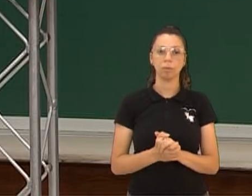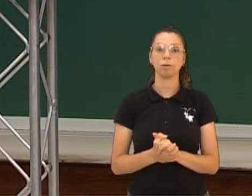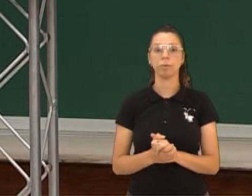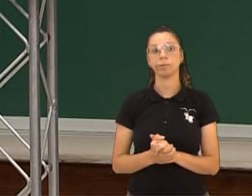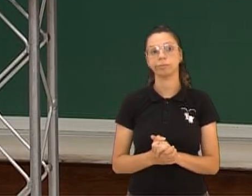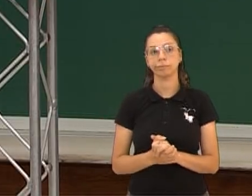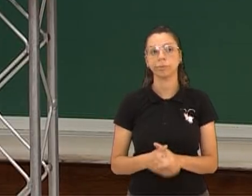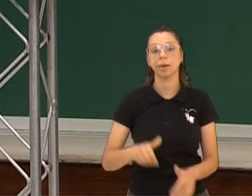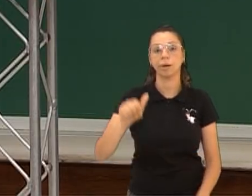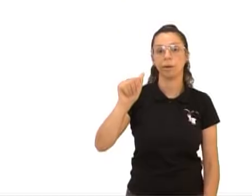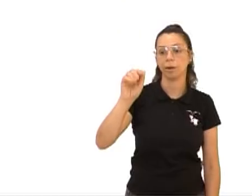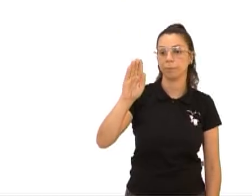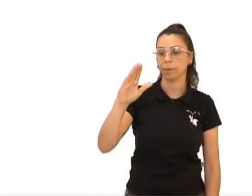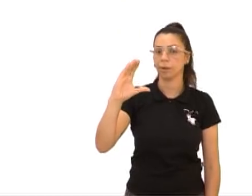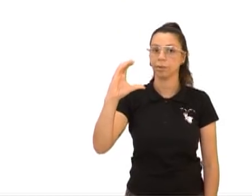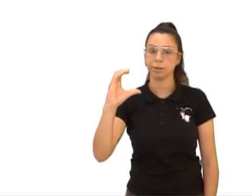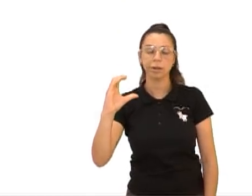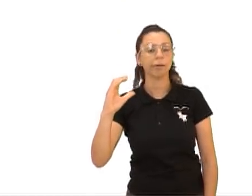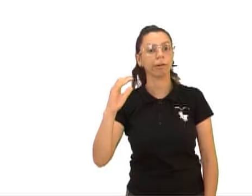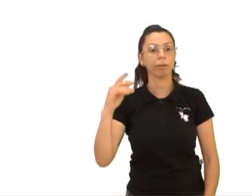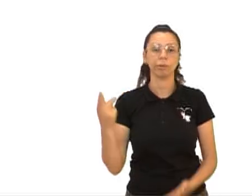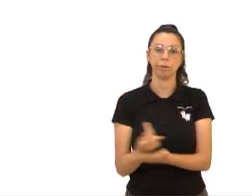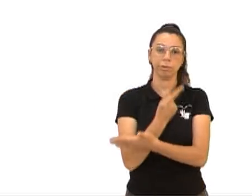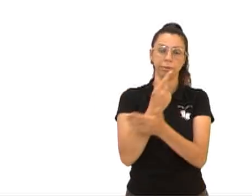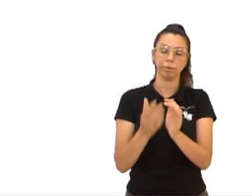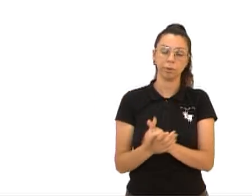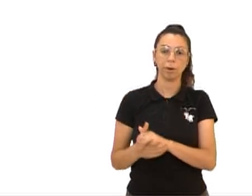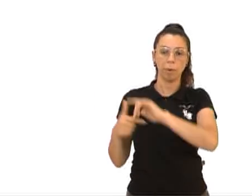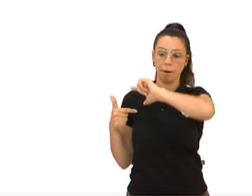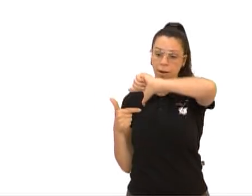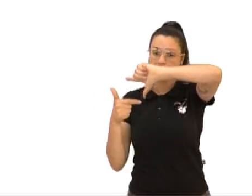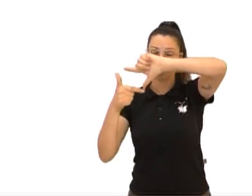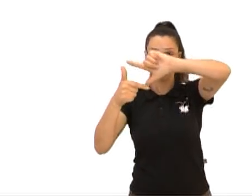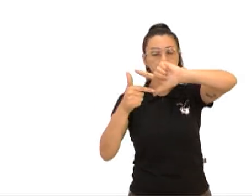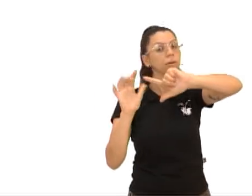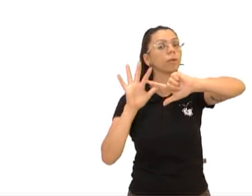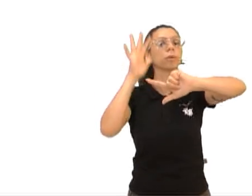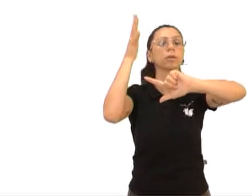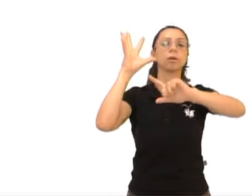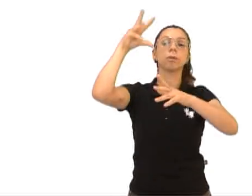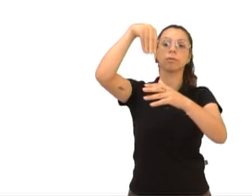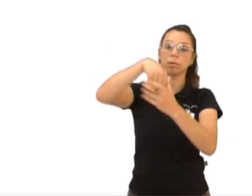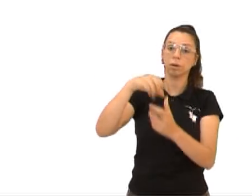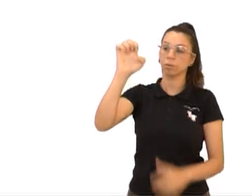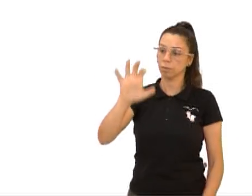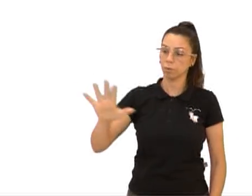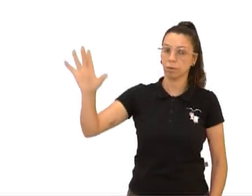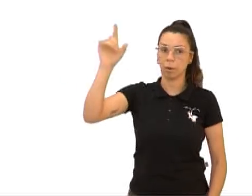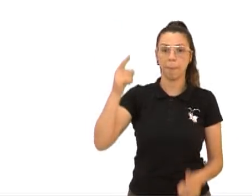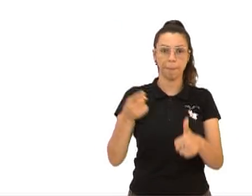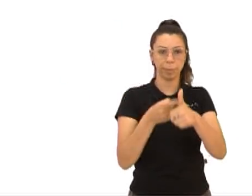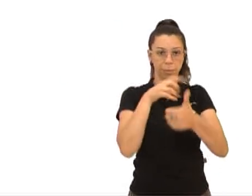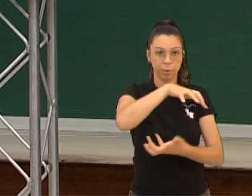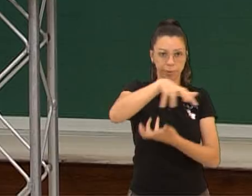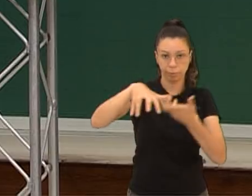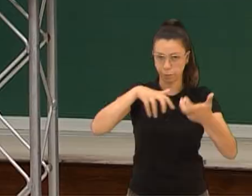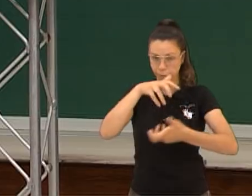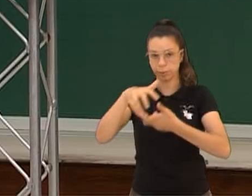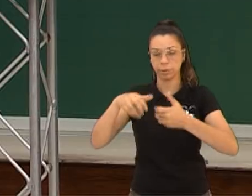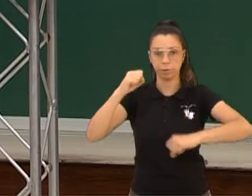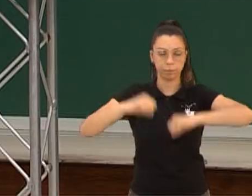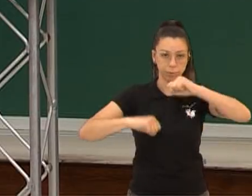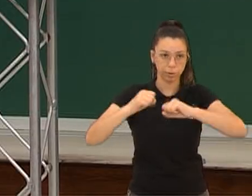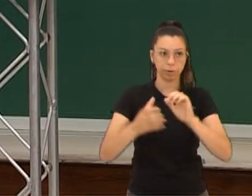nenhuma dessas opções. A clássica é aquela que aconteceu na Europa, nos países desenvolvidos, lá da primeira Revolução Industrial. A tardia